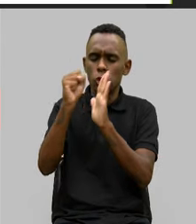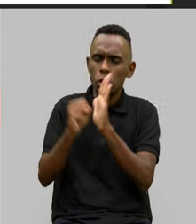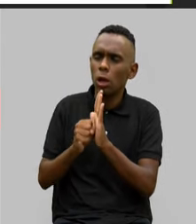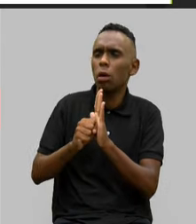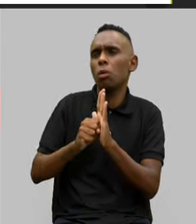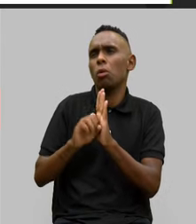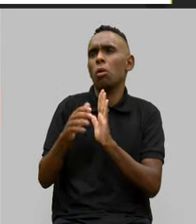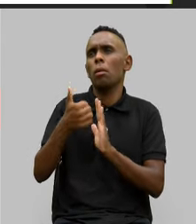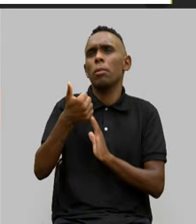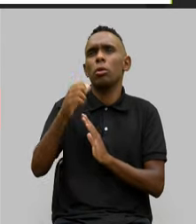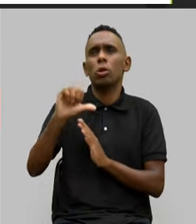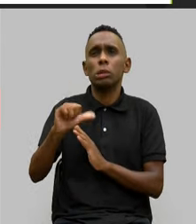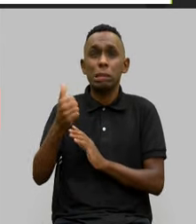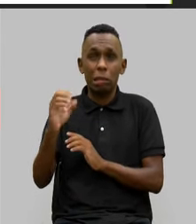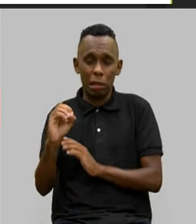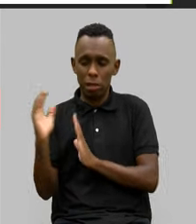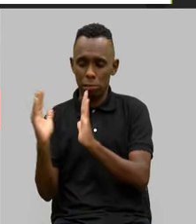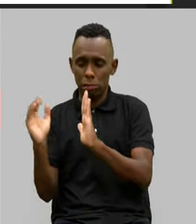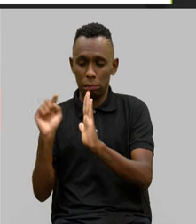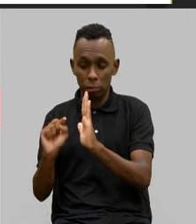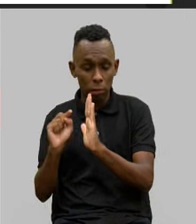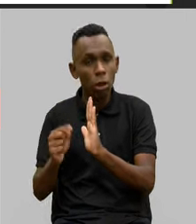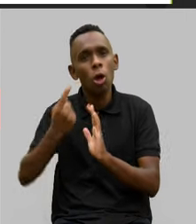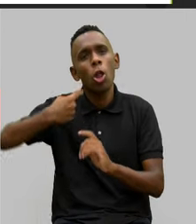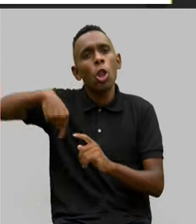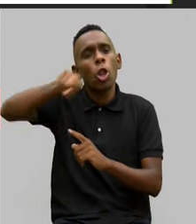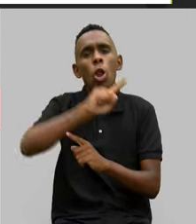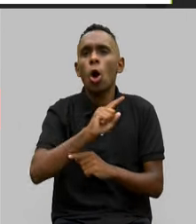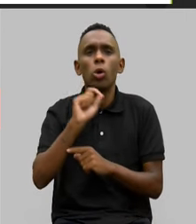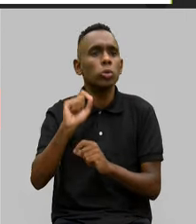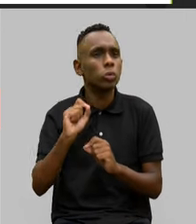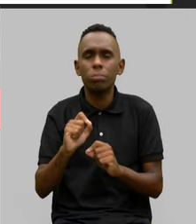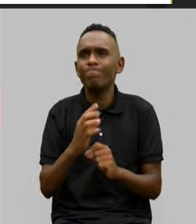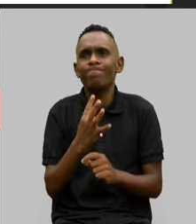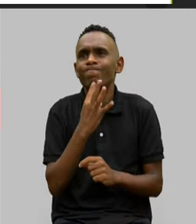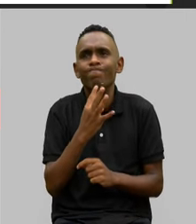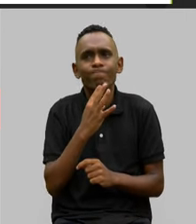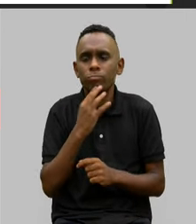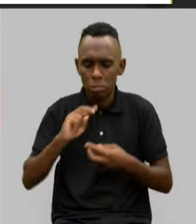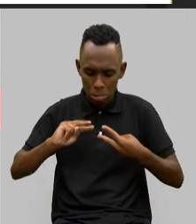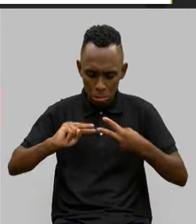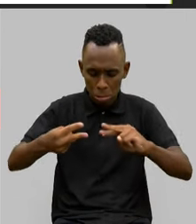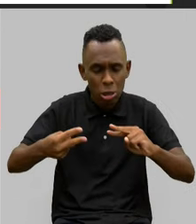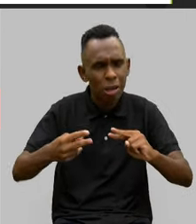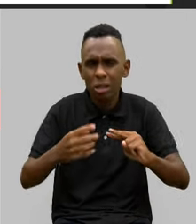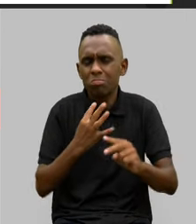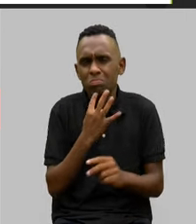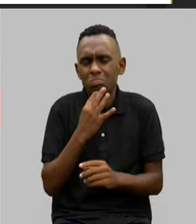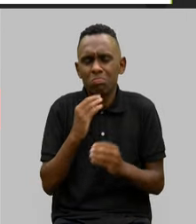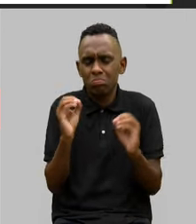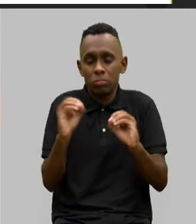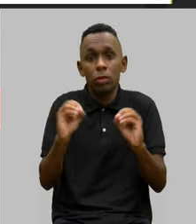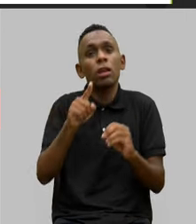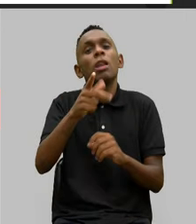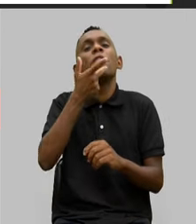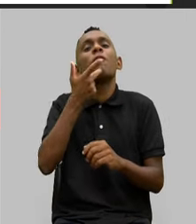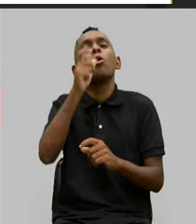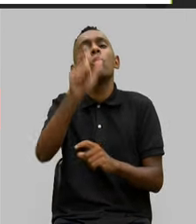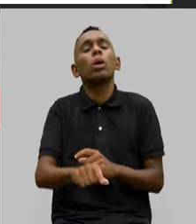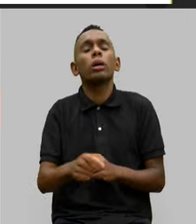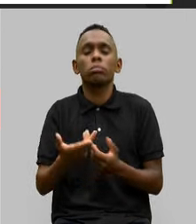1000 1910 quando a gente praticamente não conhecia genética ele disse o seguinte se nós